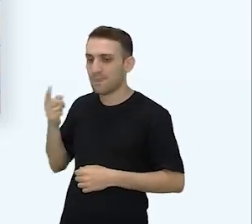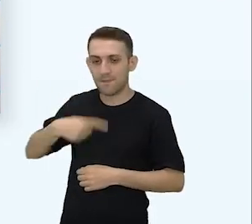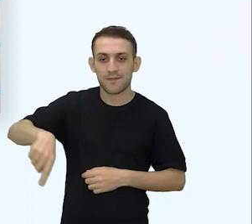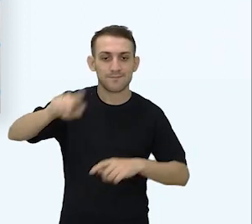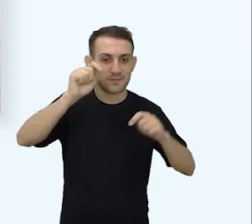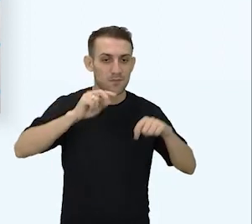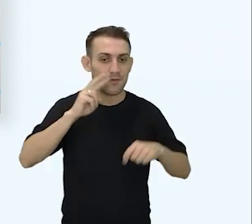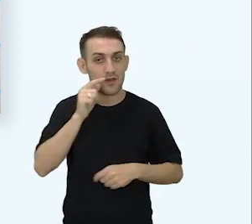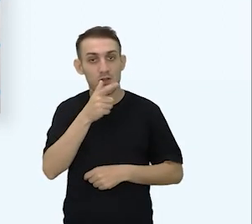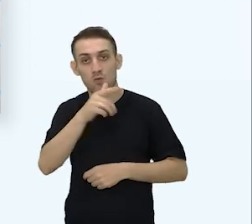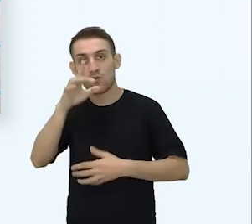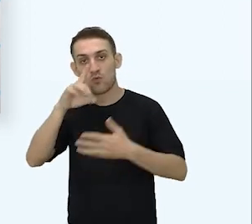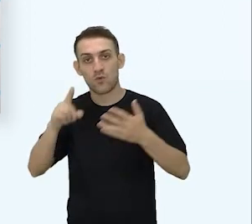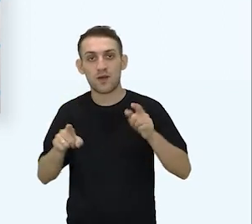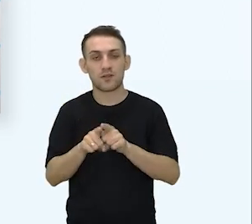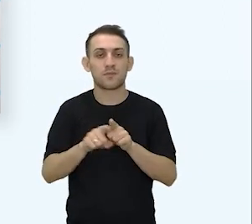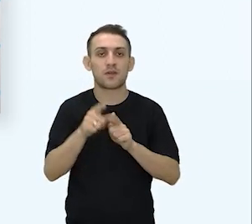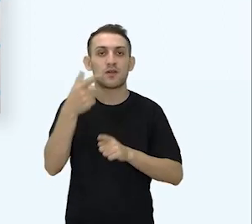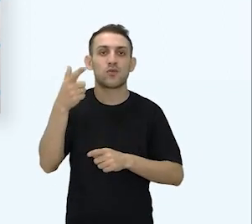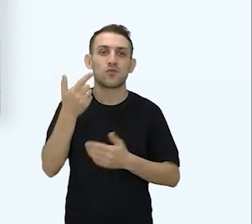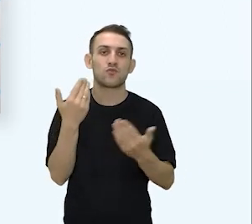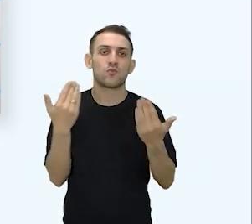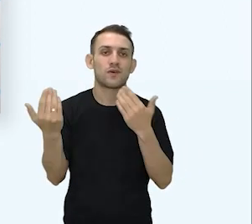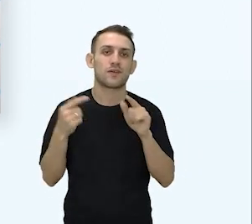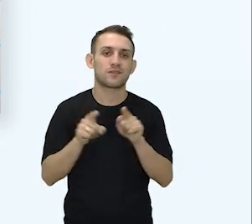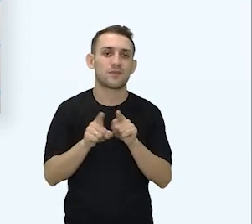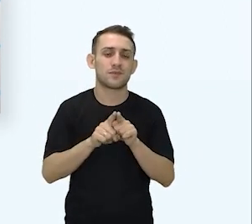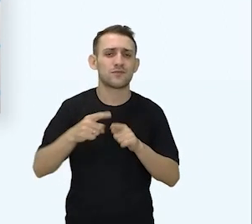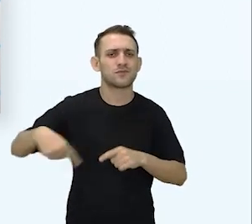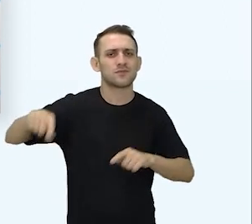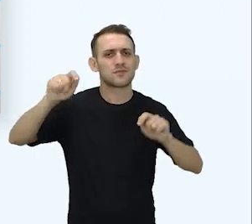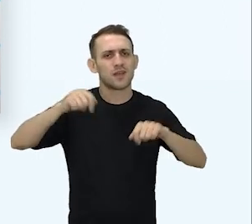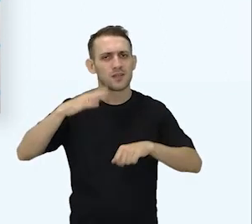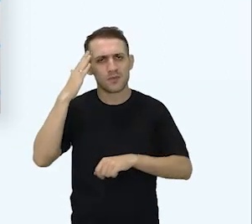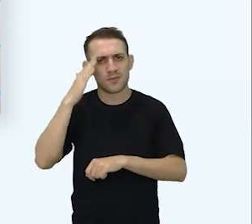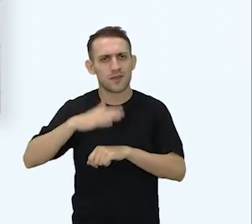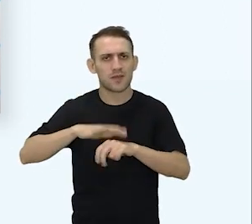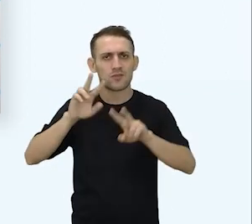países.ibge.gov.br outros dados e também outros comparativos. Para saber mais sobre